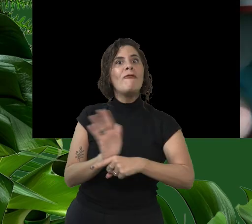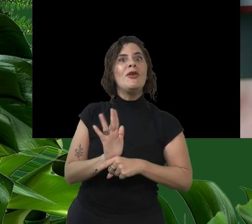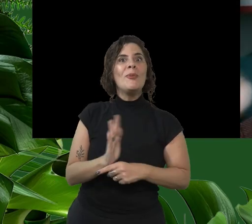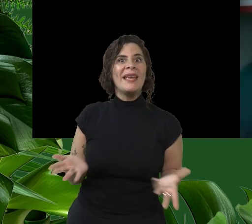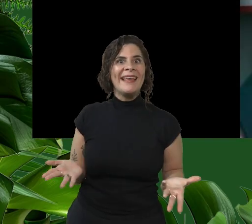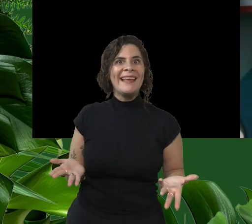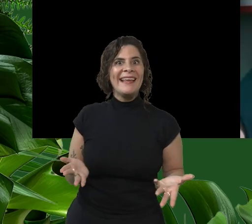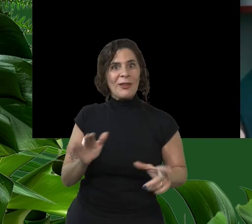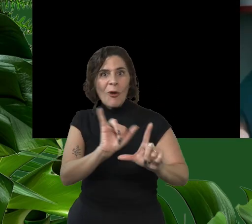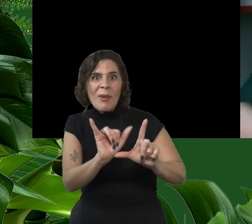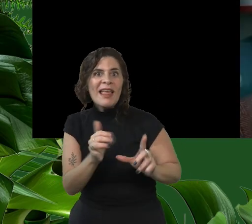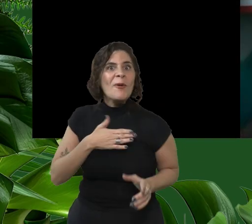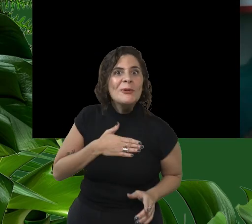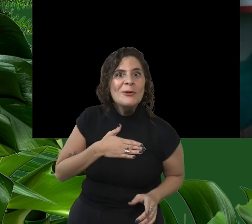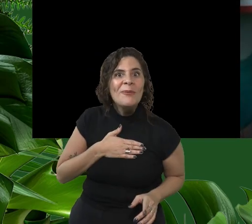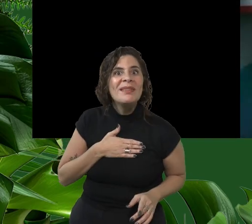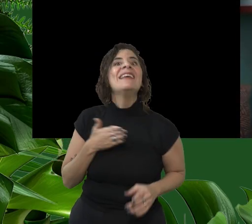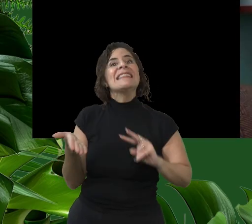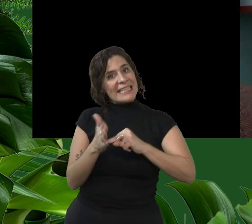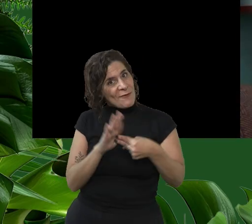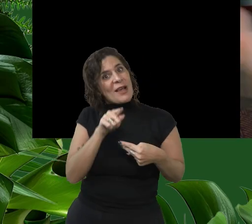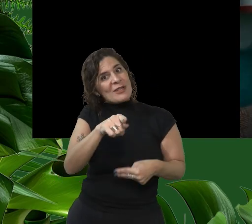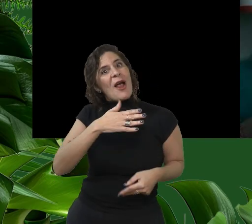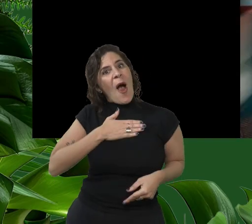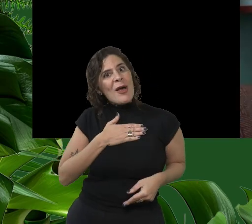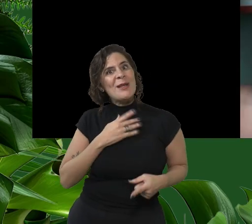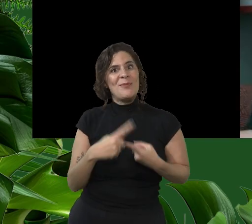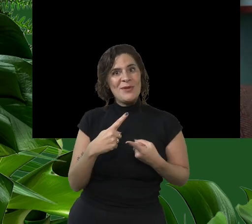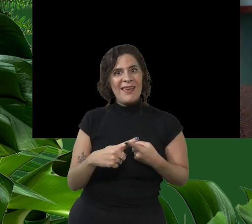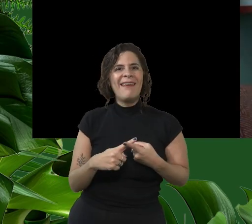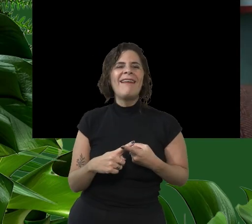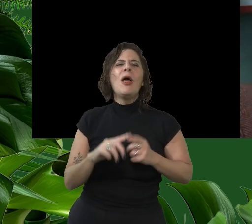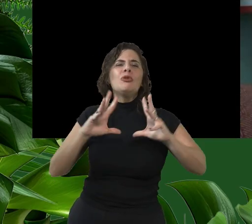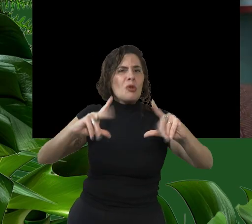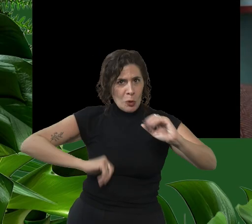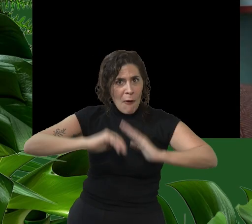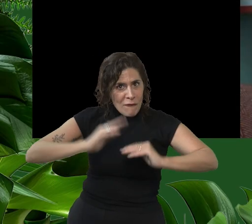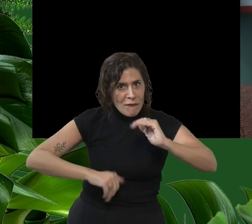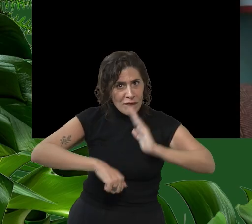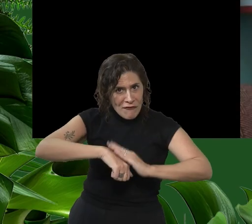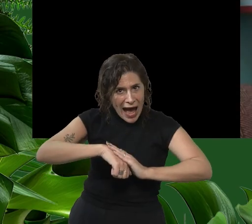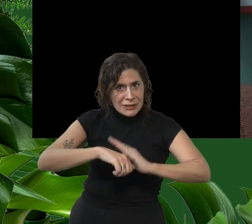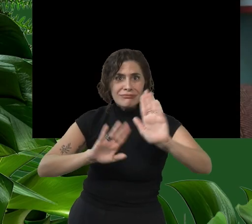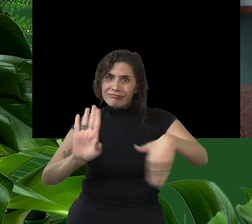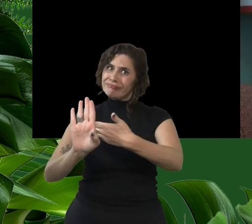você entende de ciência também, você gosta de ciência, porque a ciência está nos bastidores de tudo que eu faço, né? Então, muitas vezes a gente vai aos poucos,